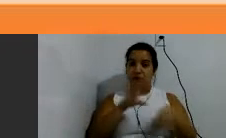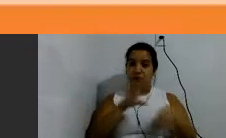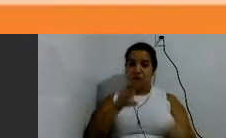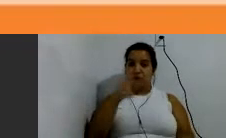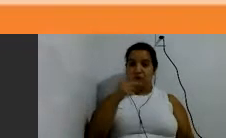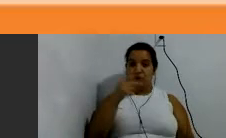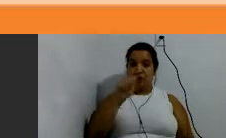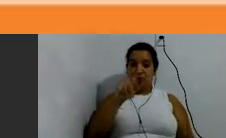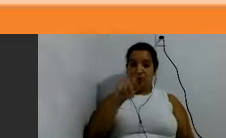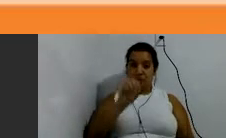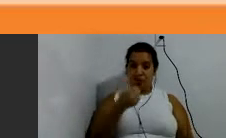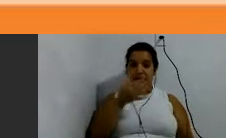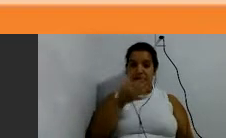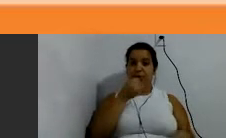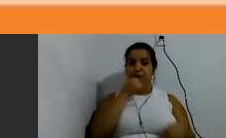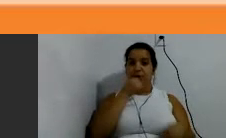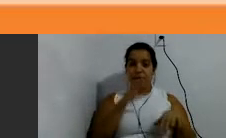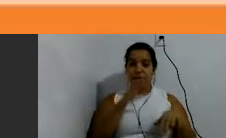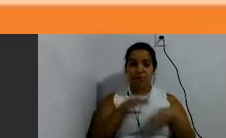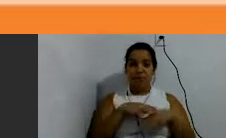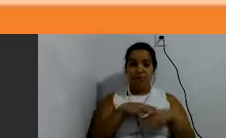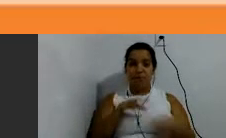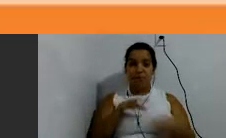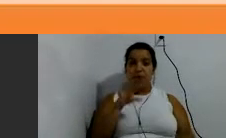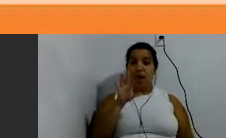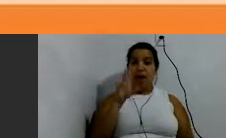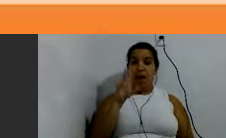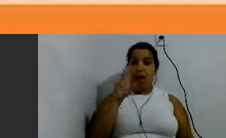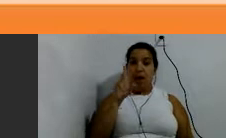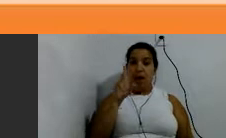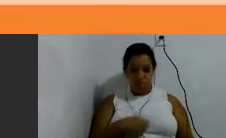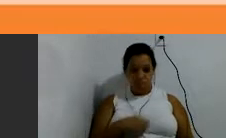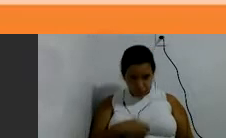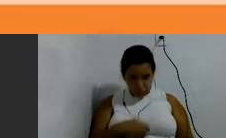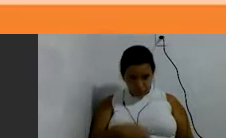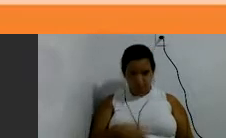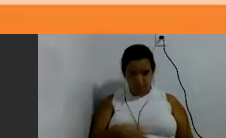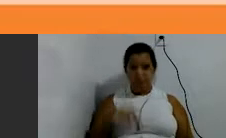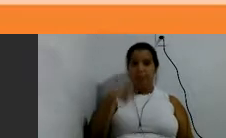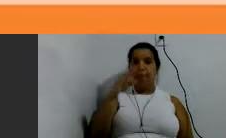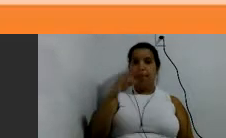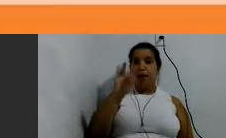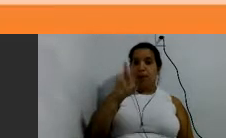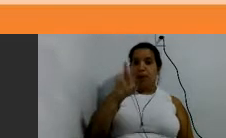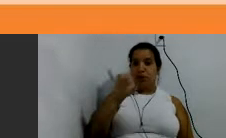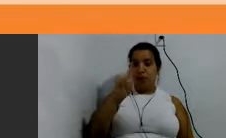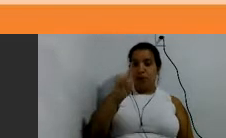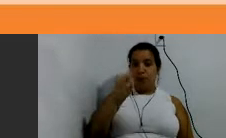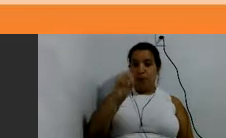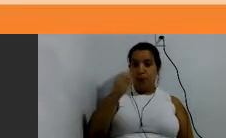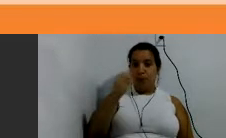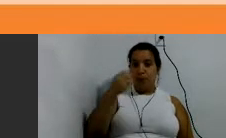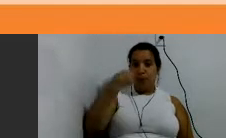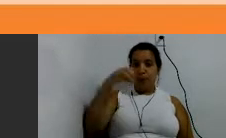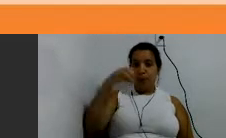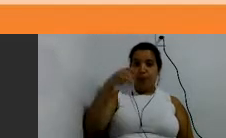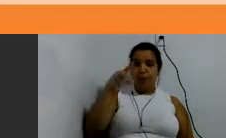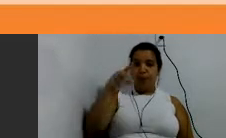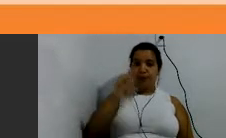da penetração de formas tripomastigotas metacíclicos, que estão contidos lá nas fezes ou na urina